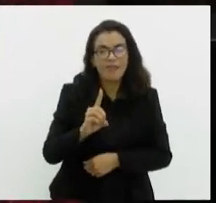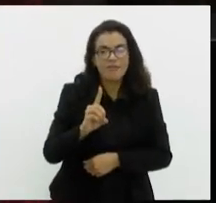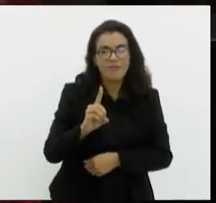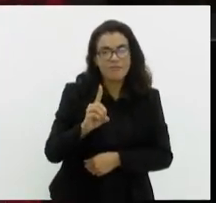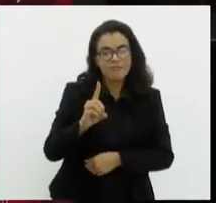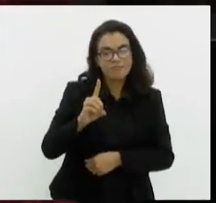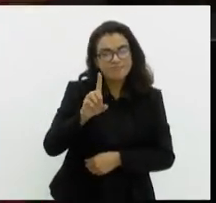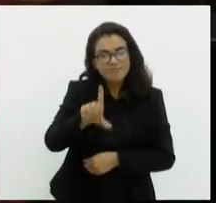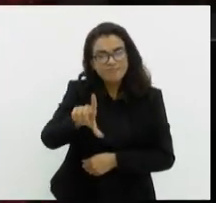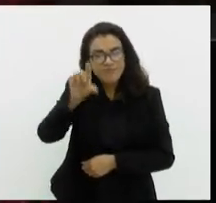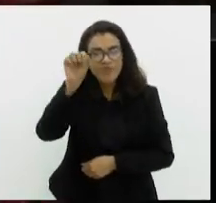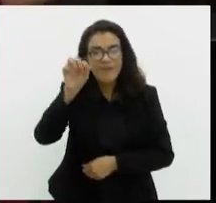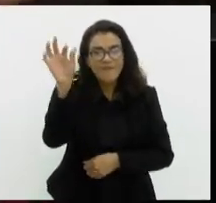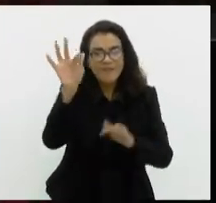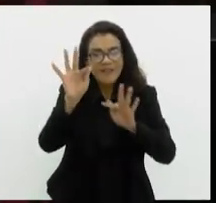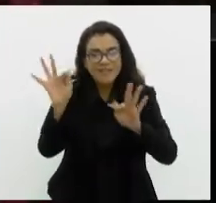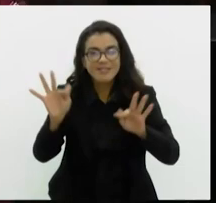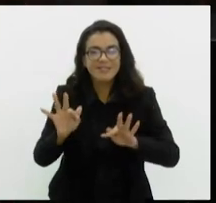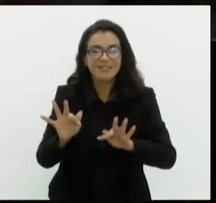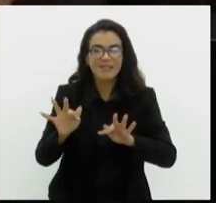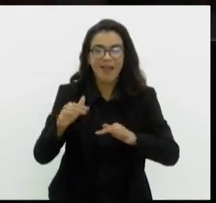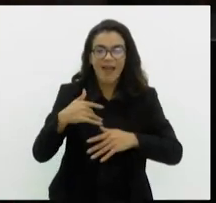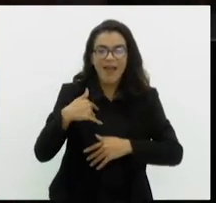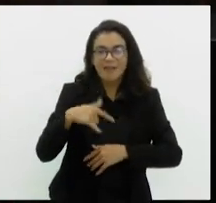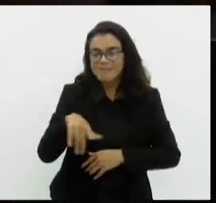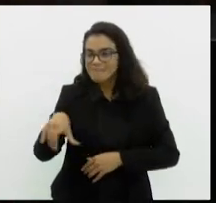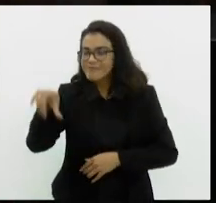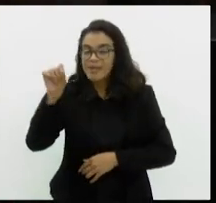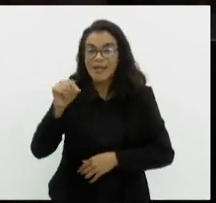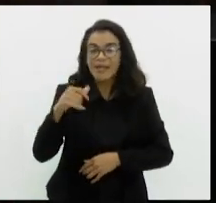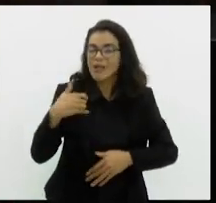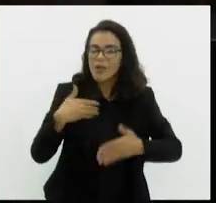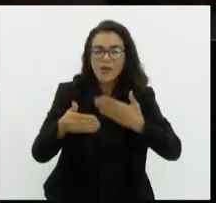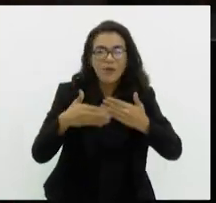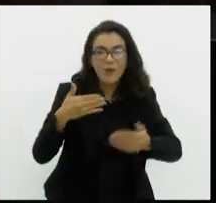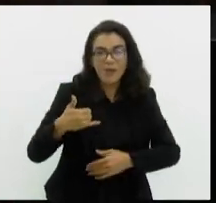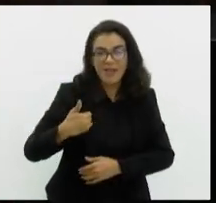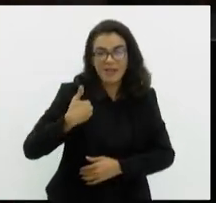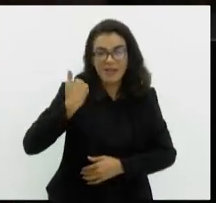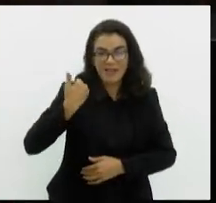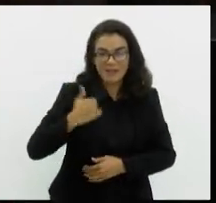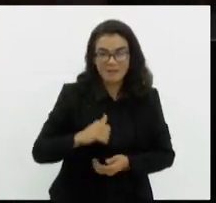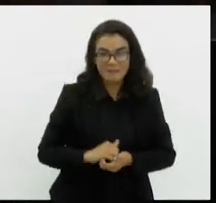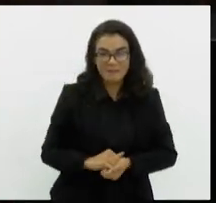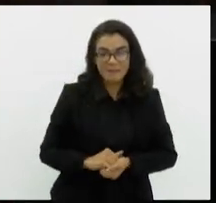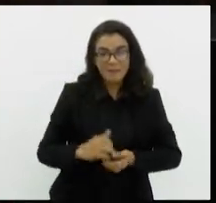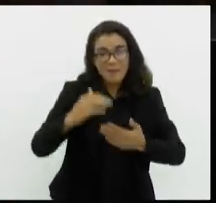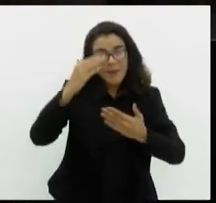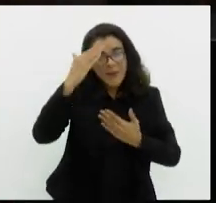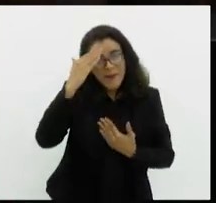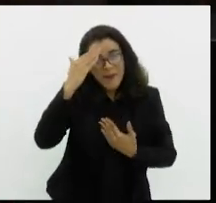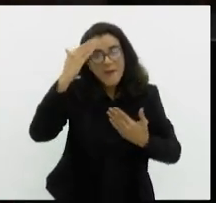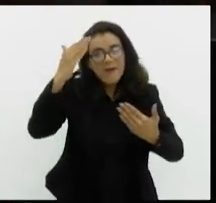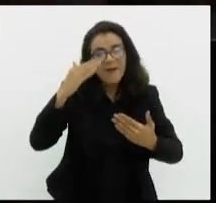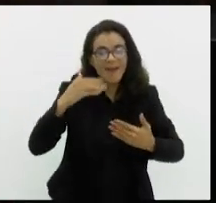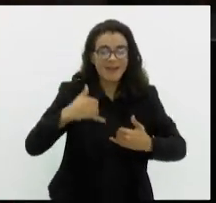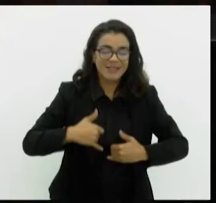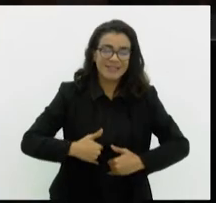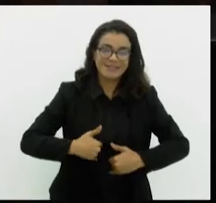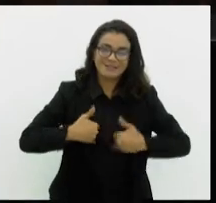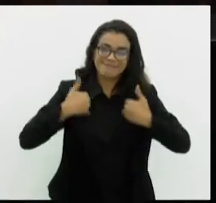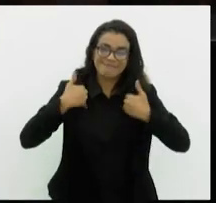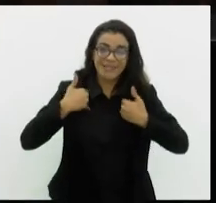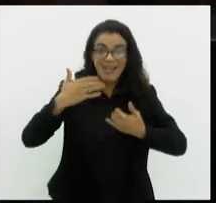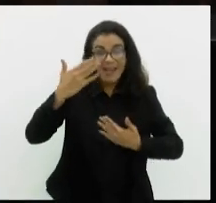da felicidade, da realização, em qualquer idade. Eu agradeço demais essa honraria e agradeço